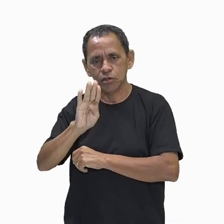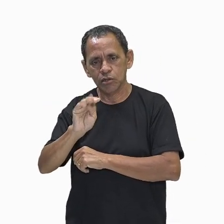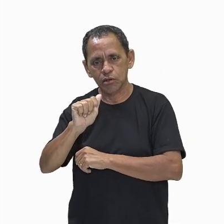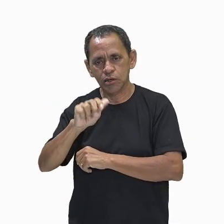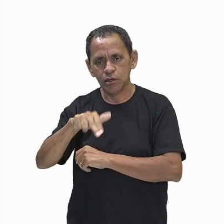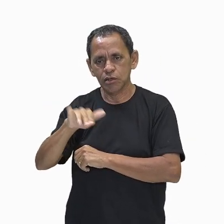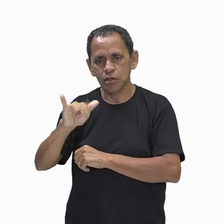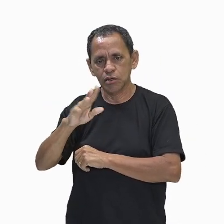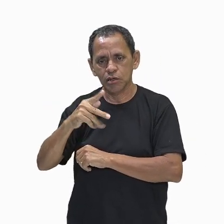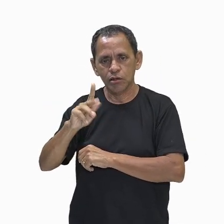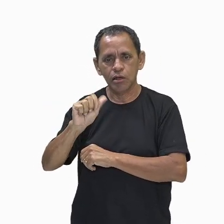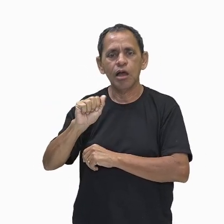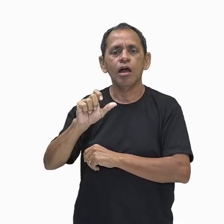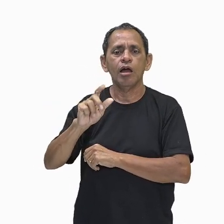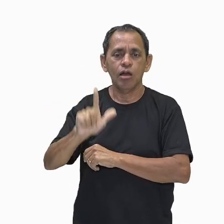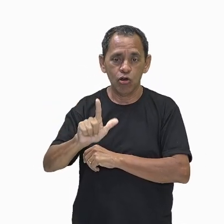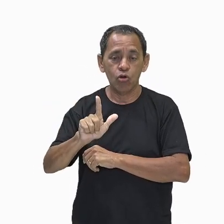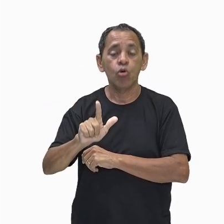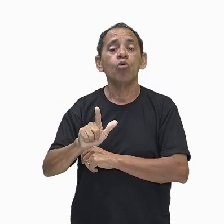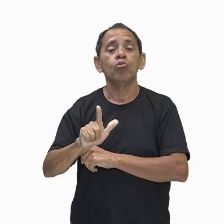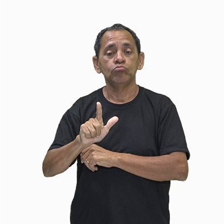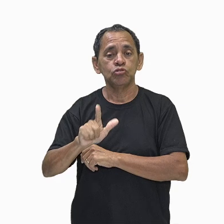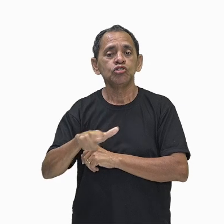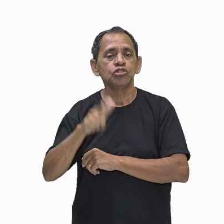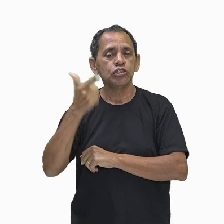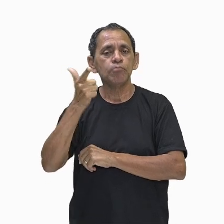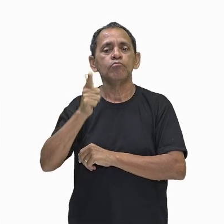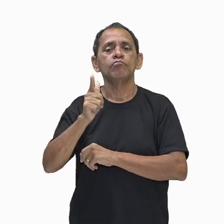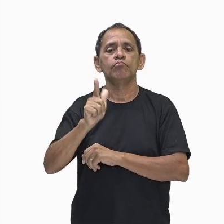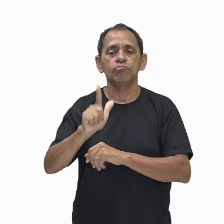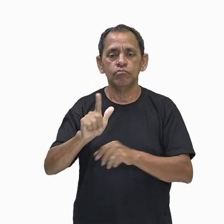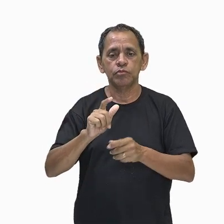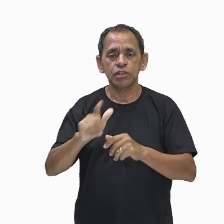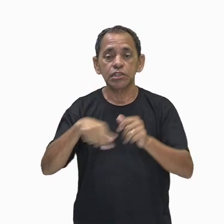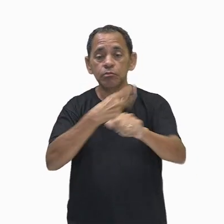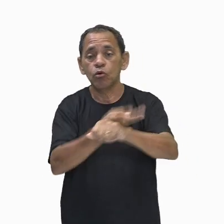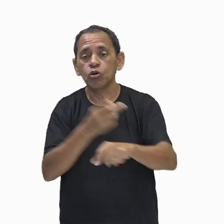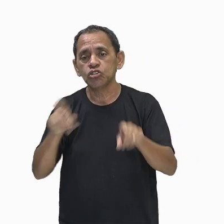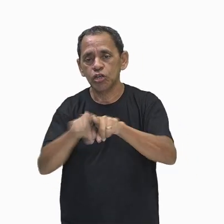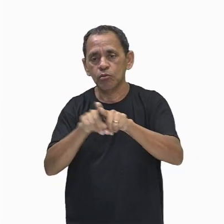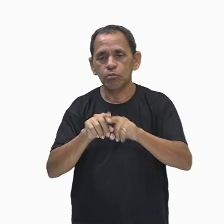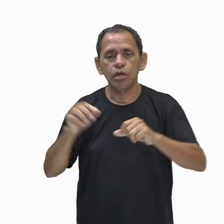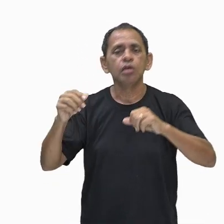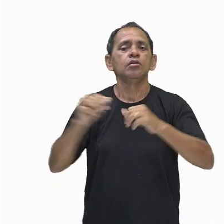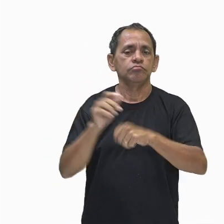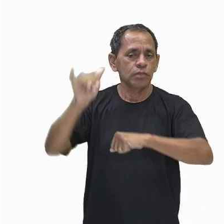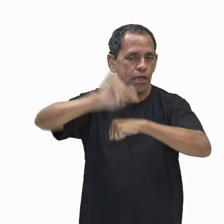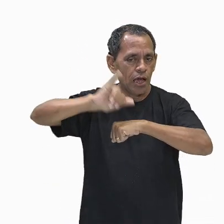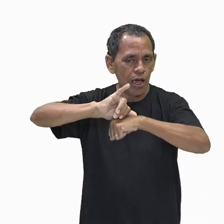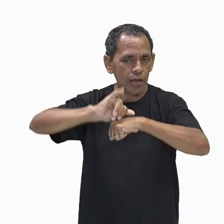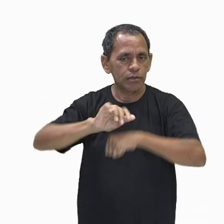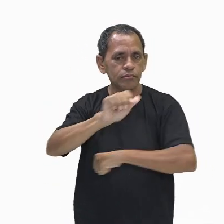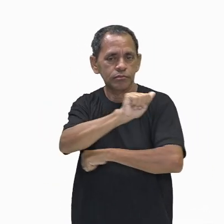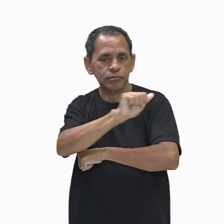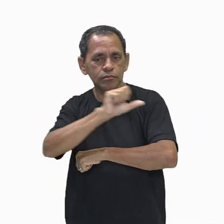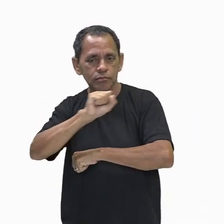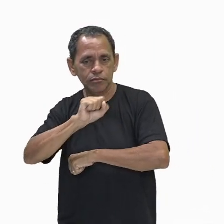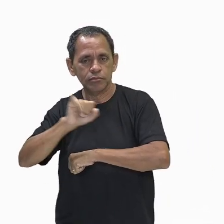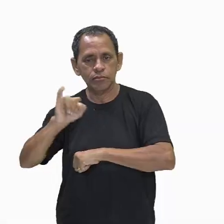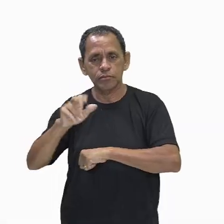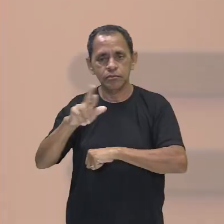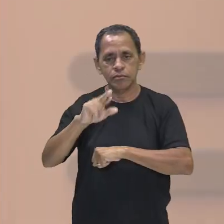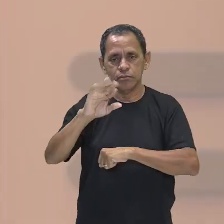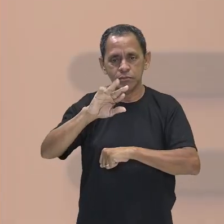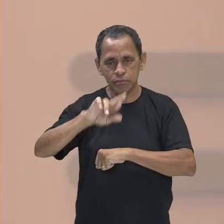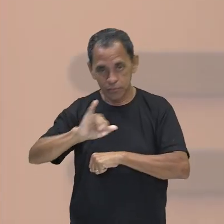dos caldeus. Os caldeus conseguiram conquistar Nínive, a capital assíria, e a destruíram.